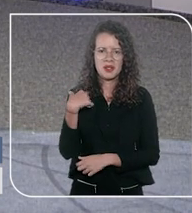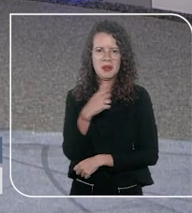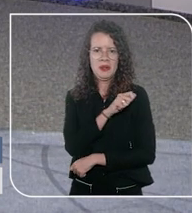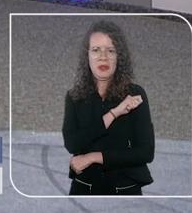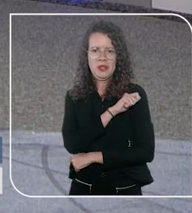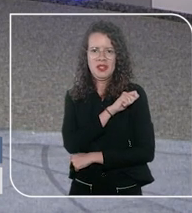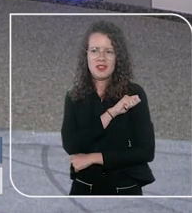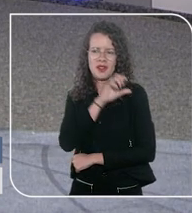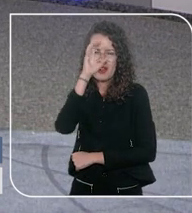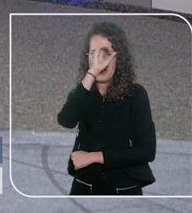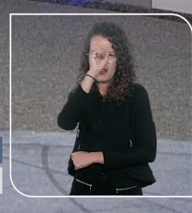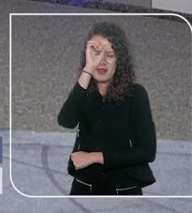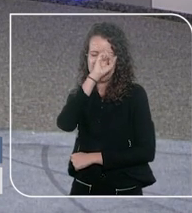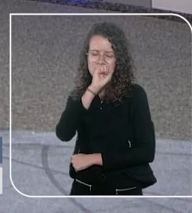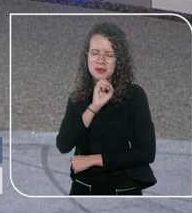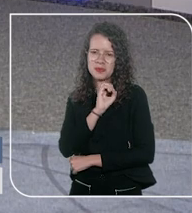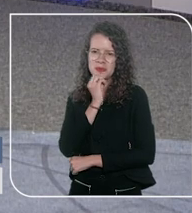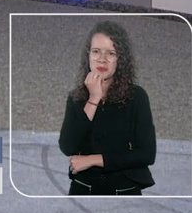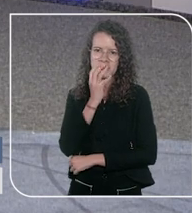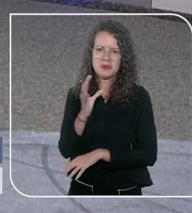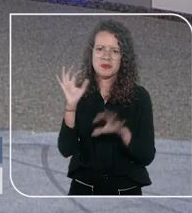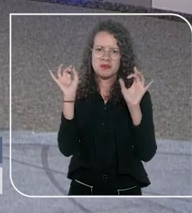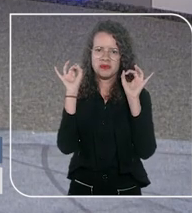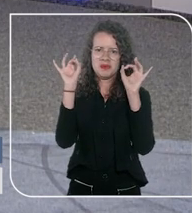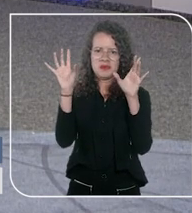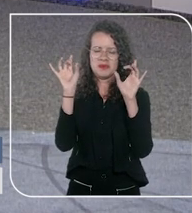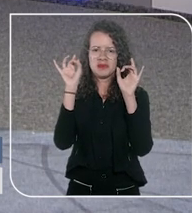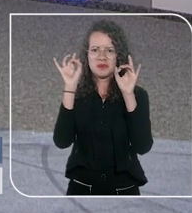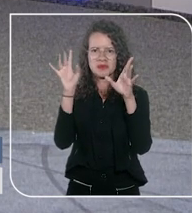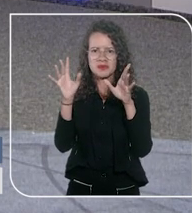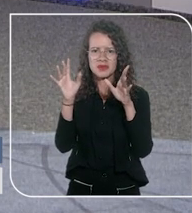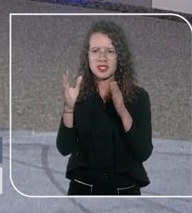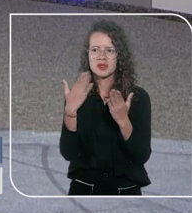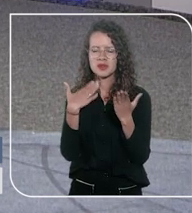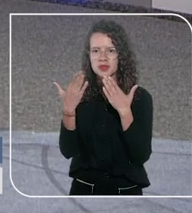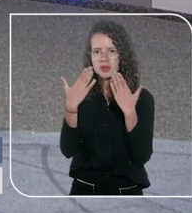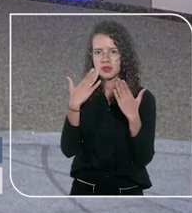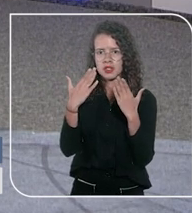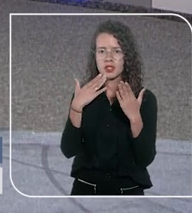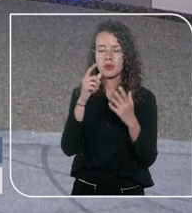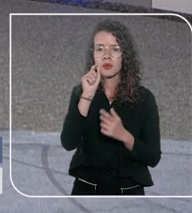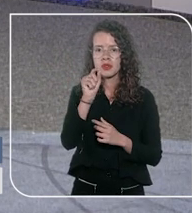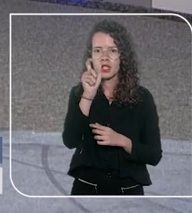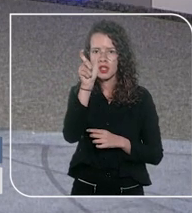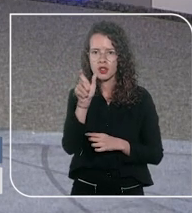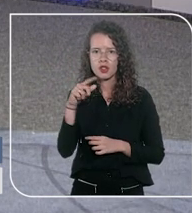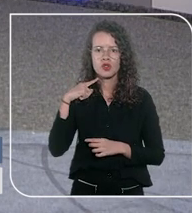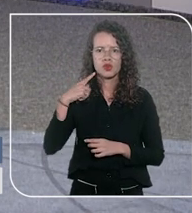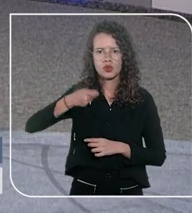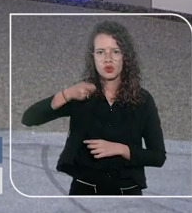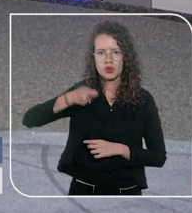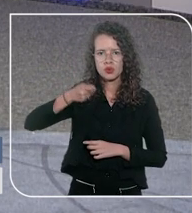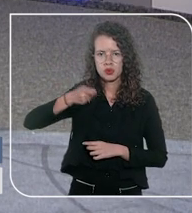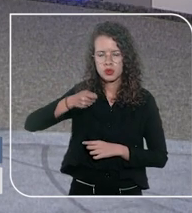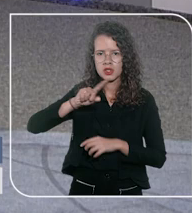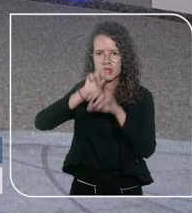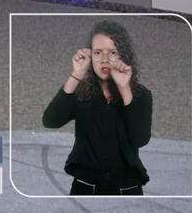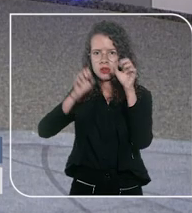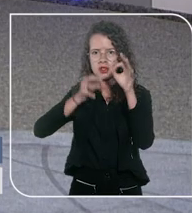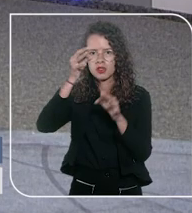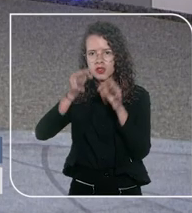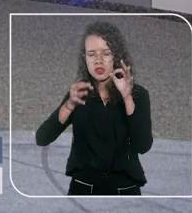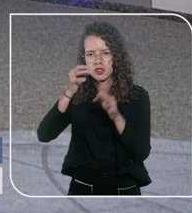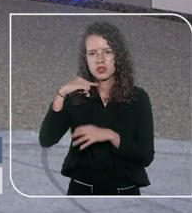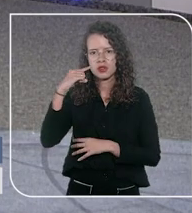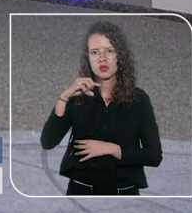aqui, me sinto lisonjeada em ter essa aula brilhante. Nós conversamos com o juiz de direito do Tribunal de Justiça de Minas Gerais,